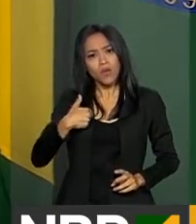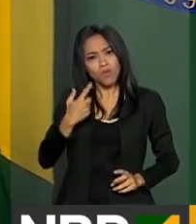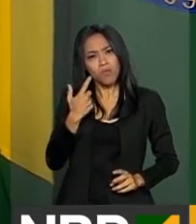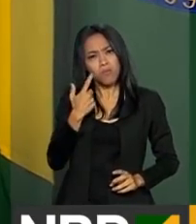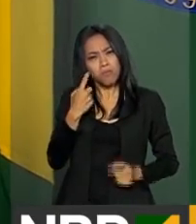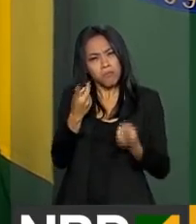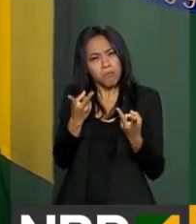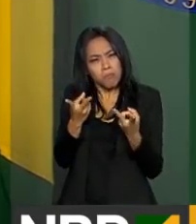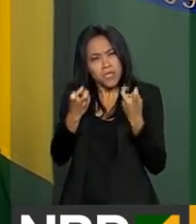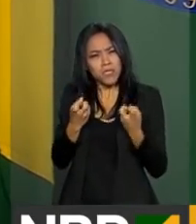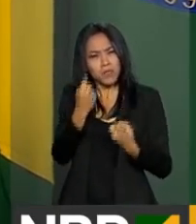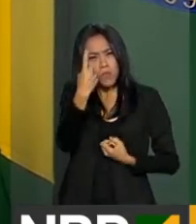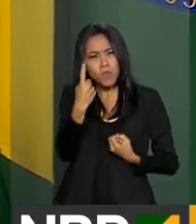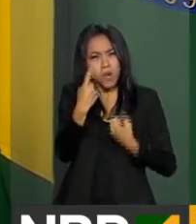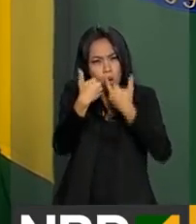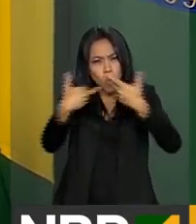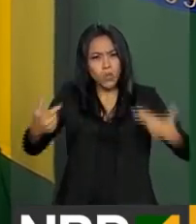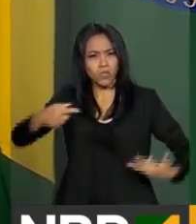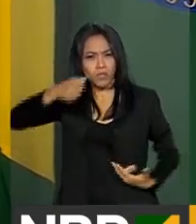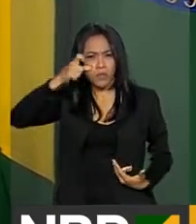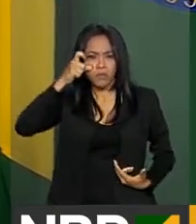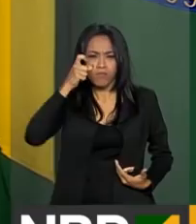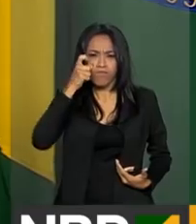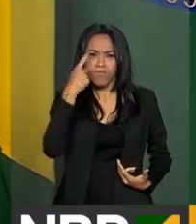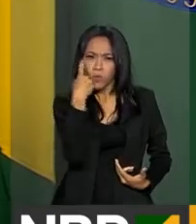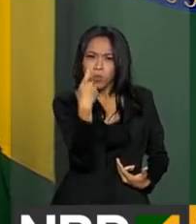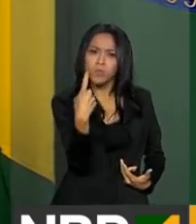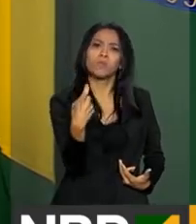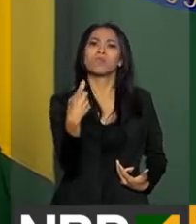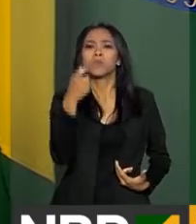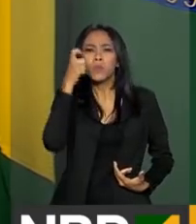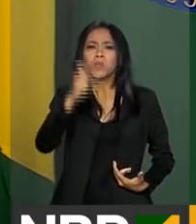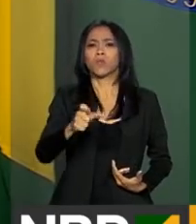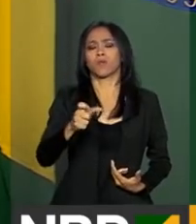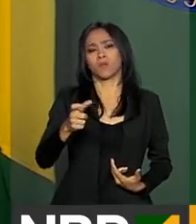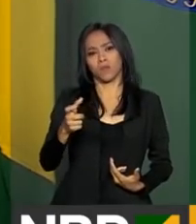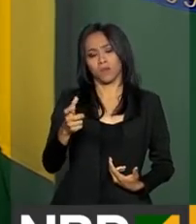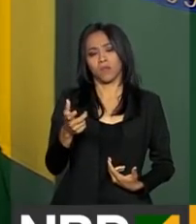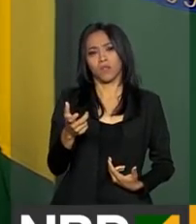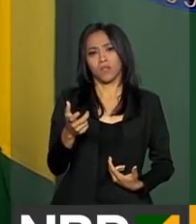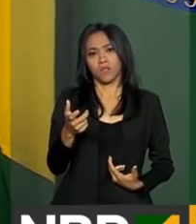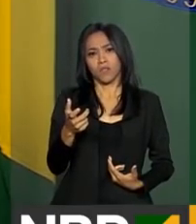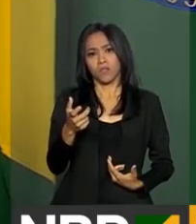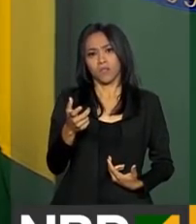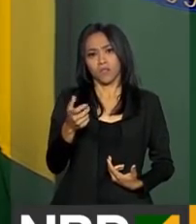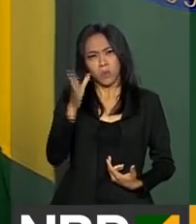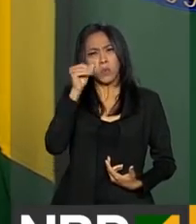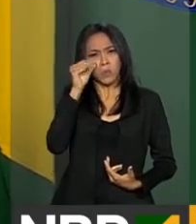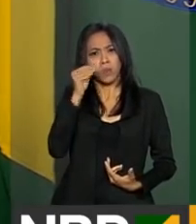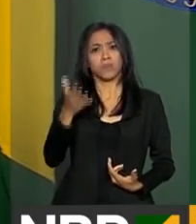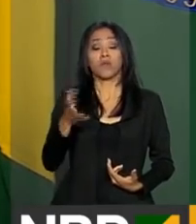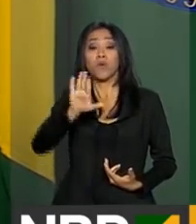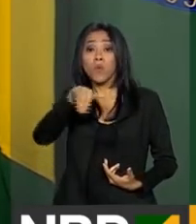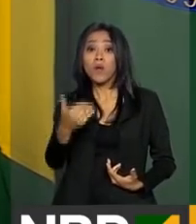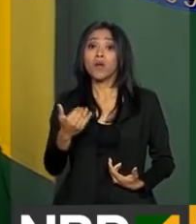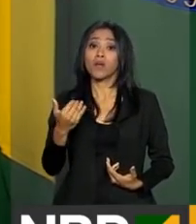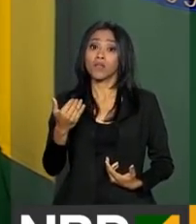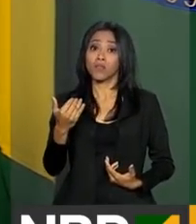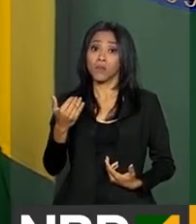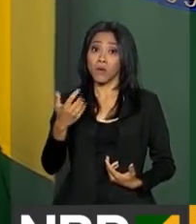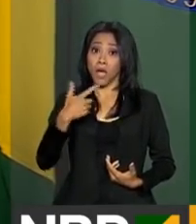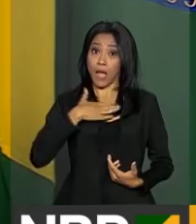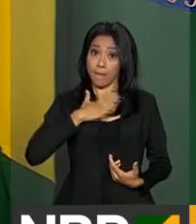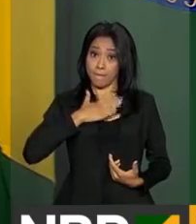curiosa que quando a minha defesa pede